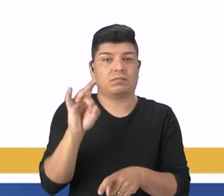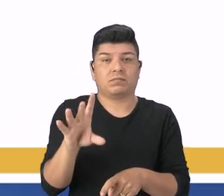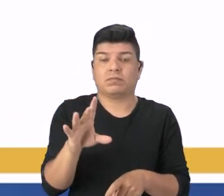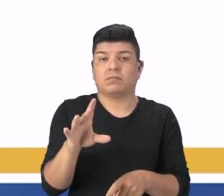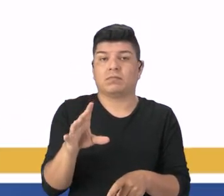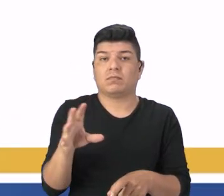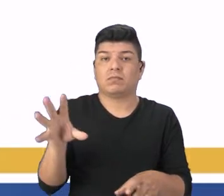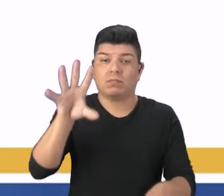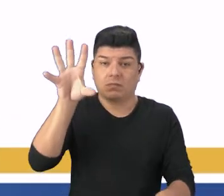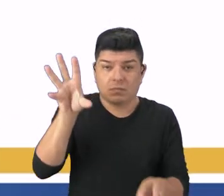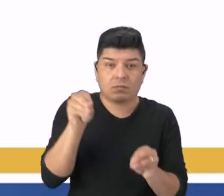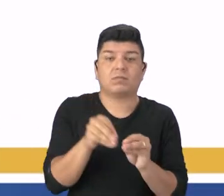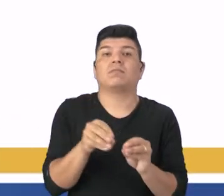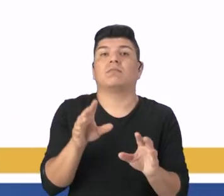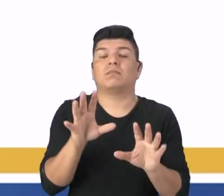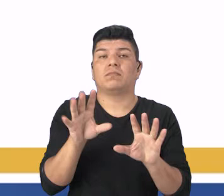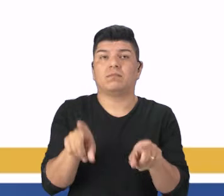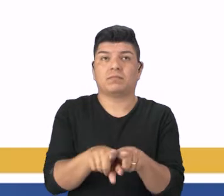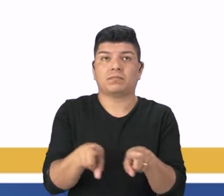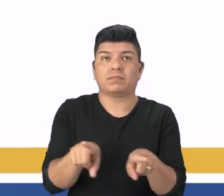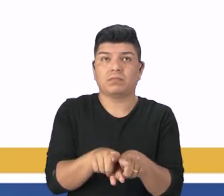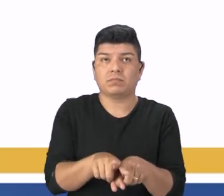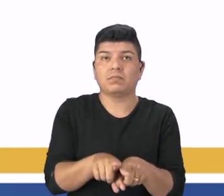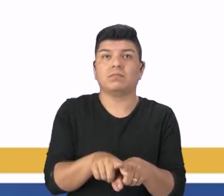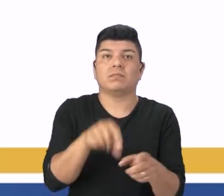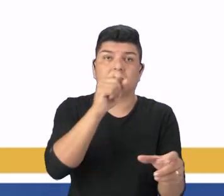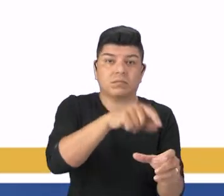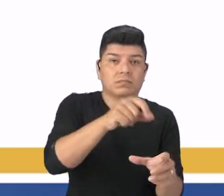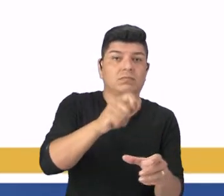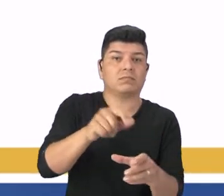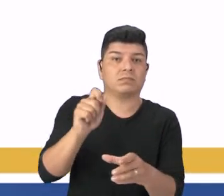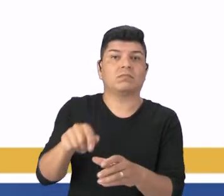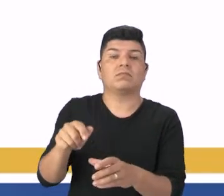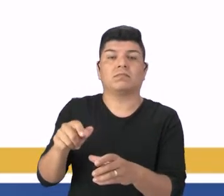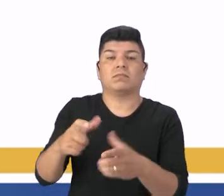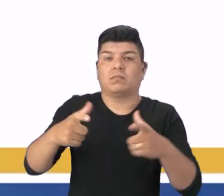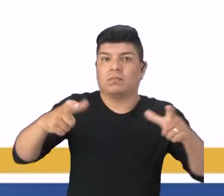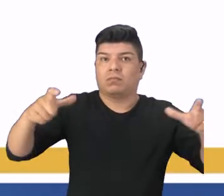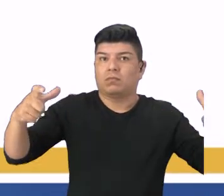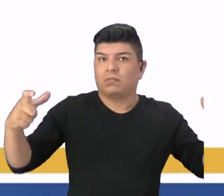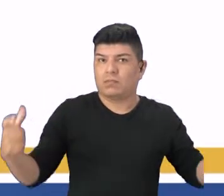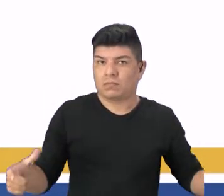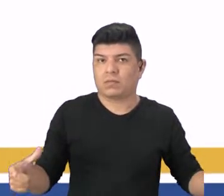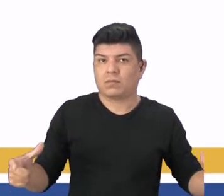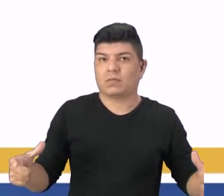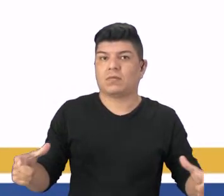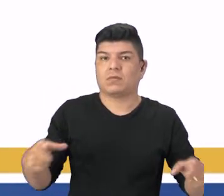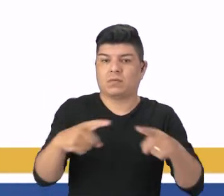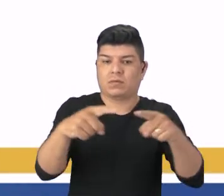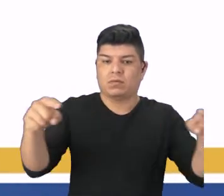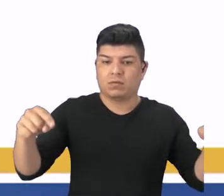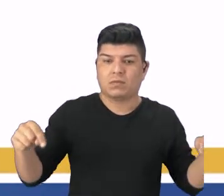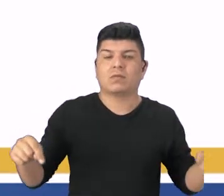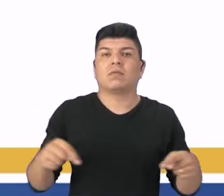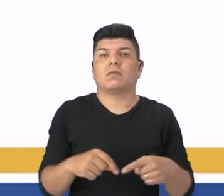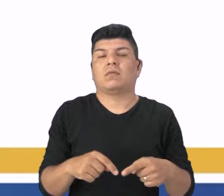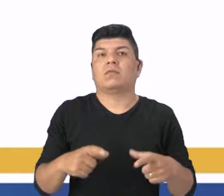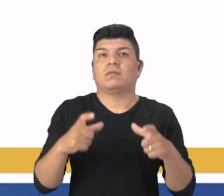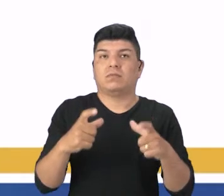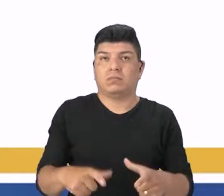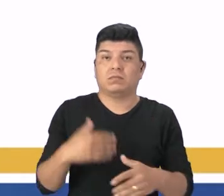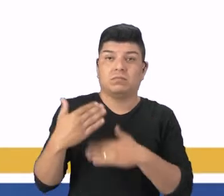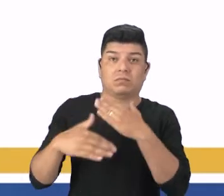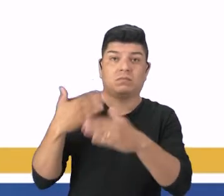para complementar. E o plantation, que são as grandes propriedades, essa última desenvolvida